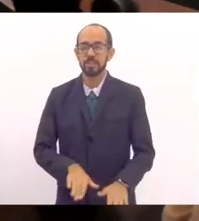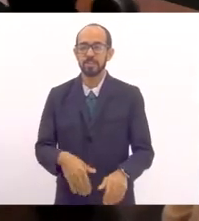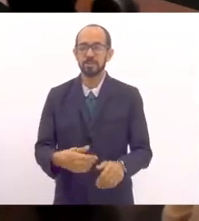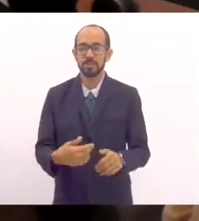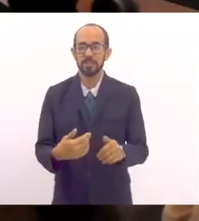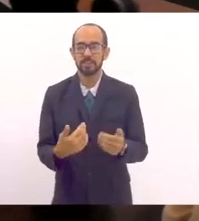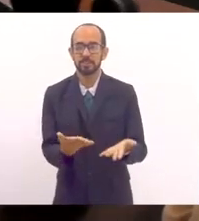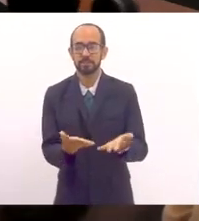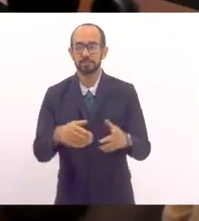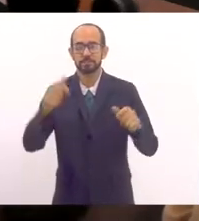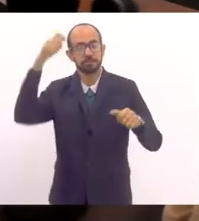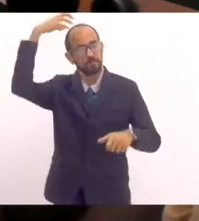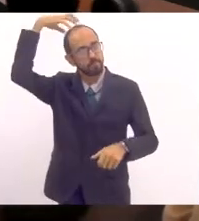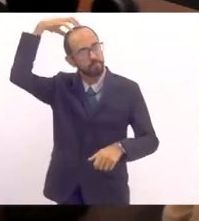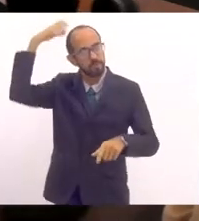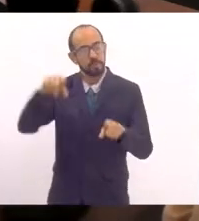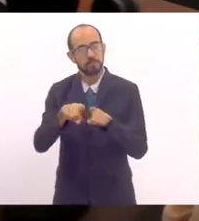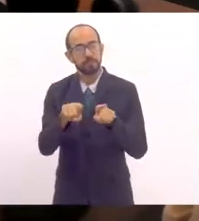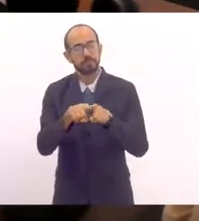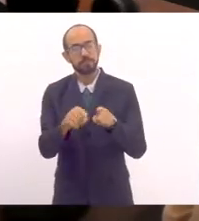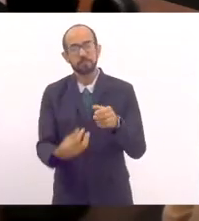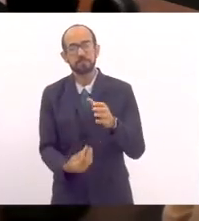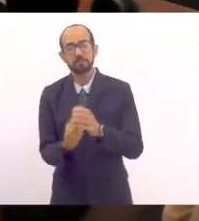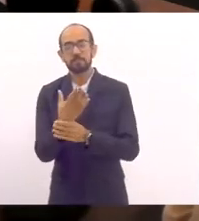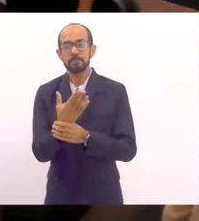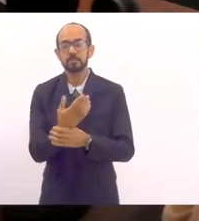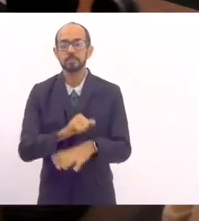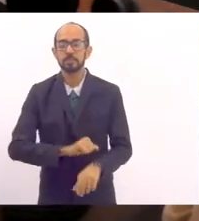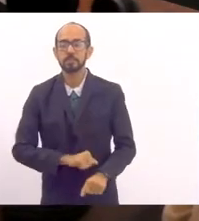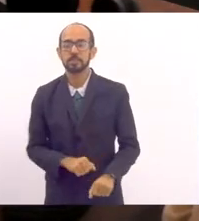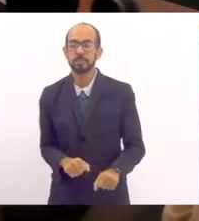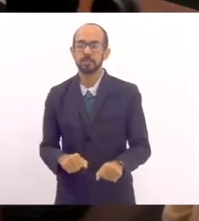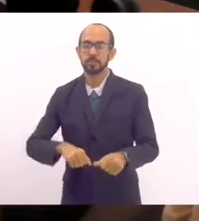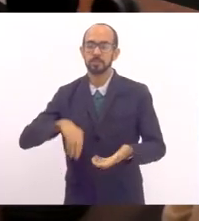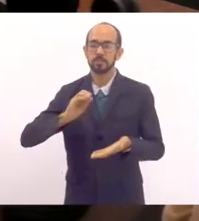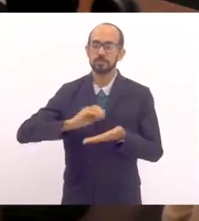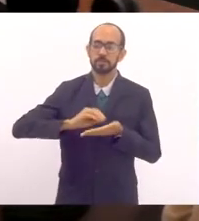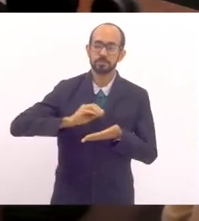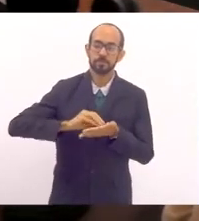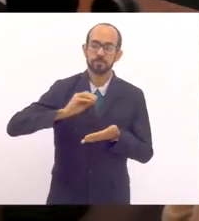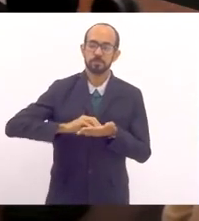Tudo Angra criou, e tudo de maneira muito precária